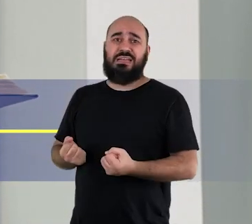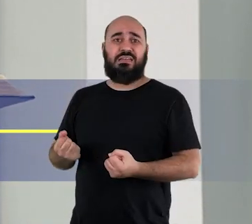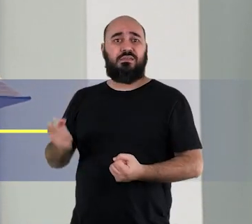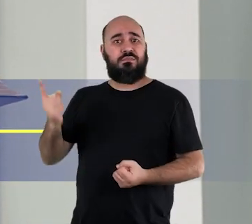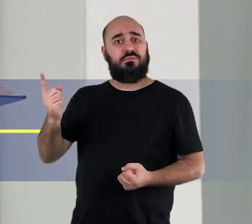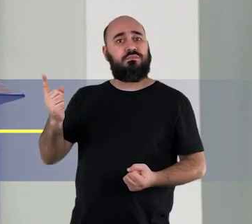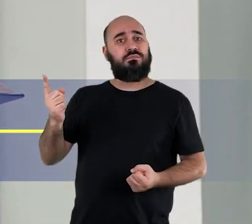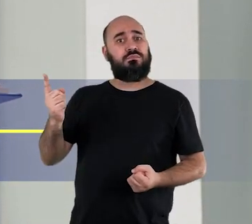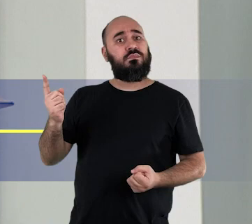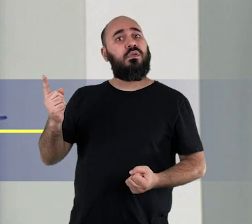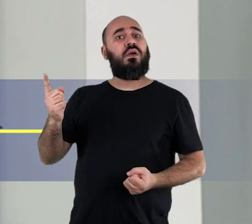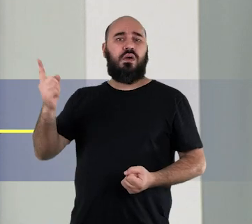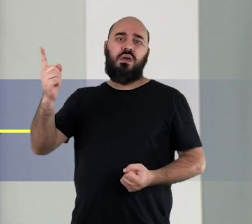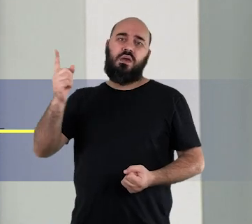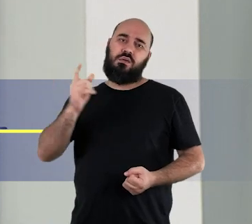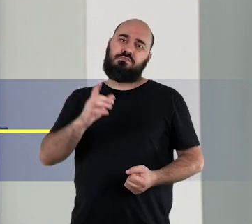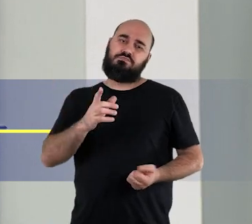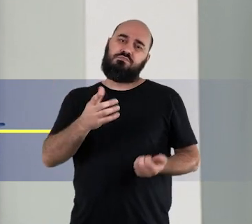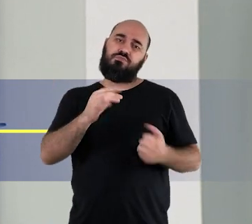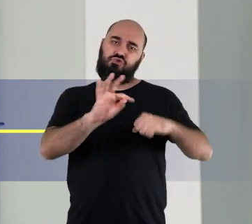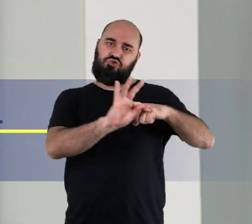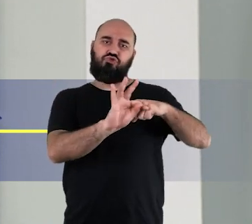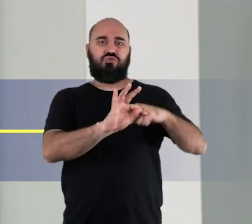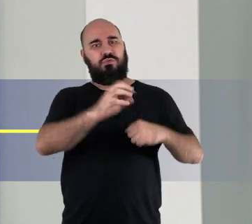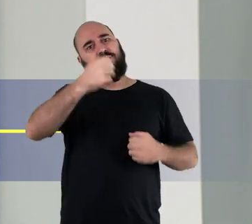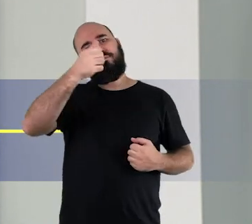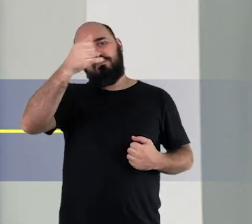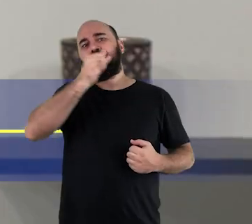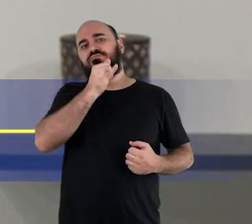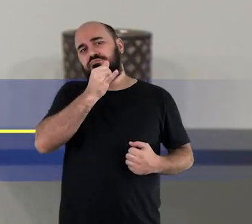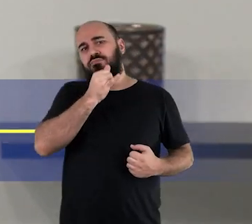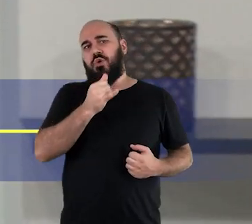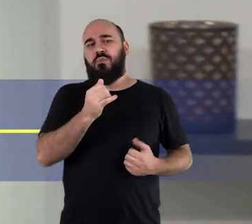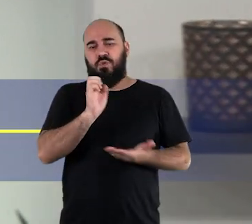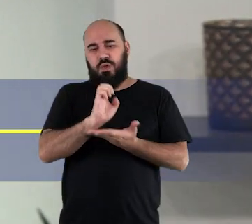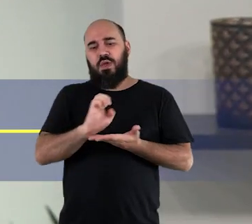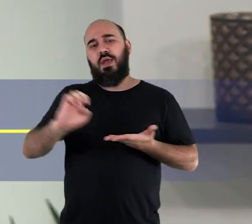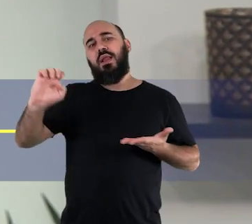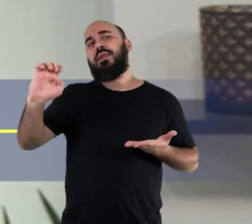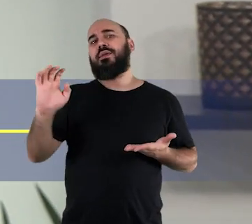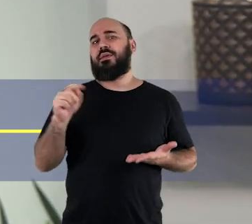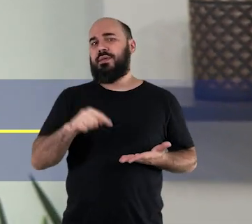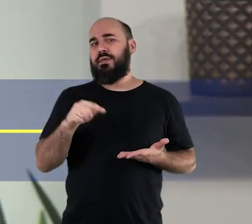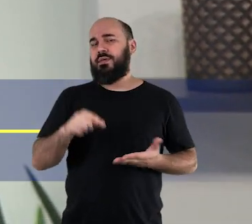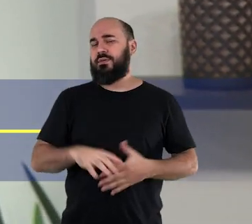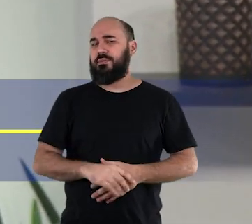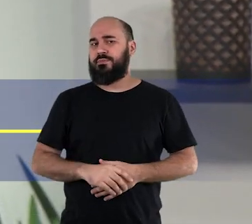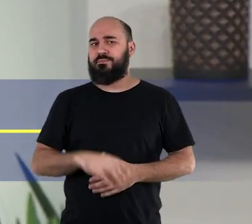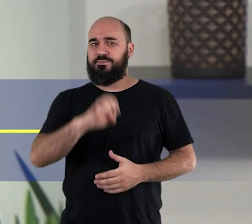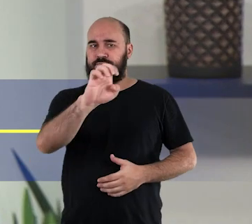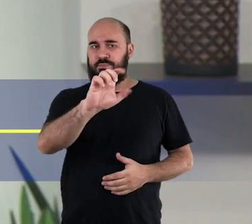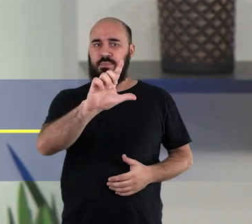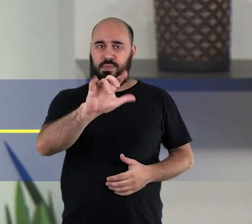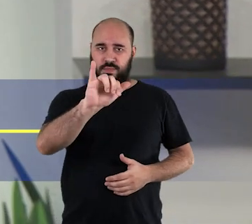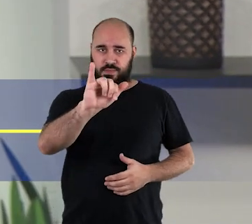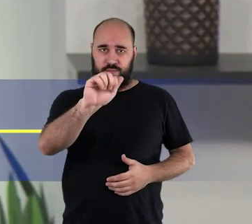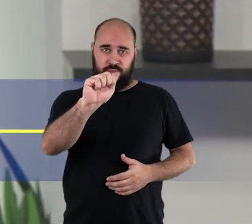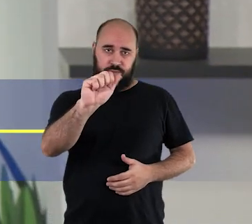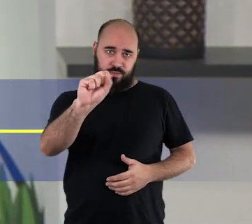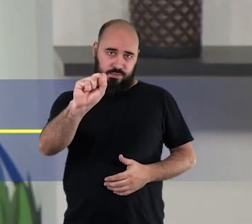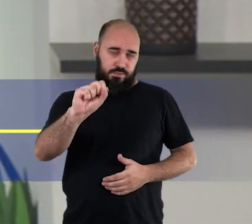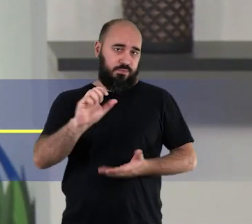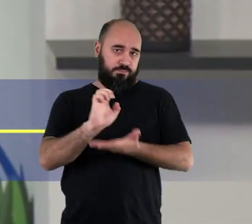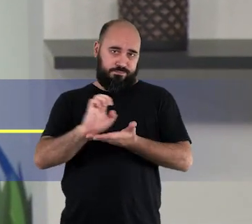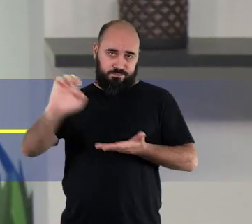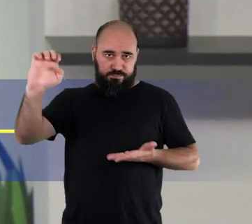esse exemplo maravilhoso do profeta Elias. Vamos entender um pouco a respeito do contexto no